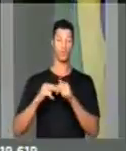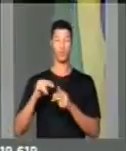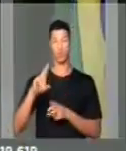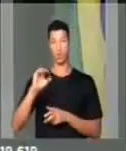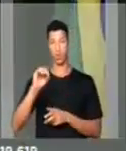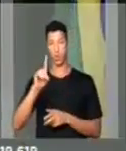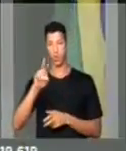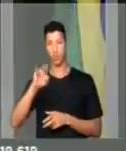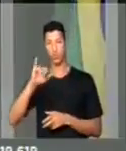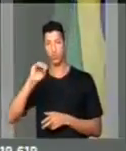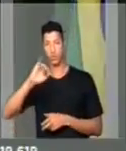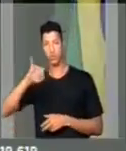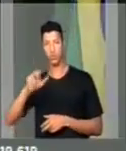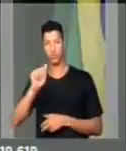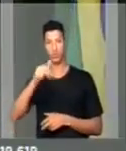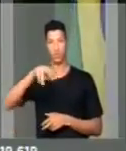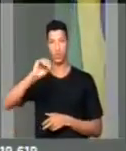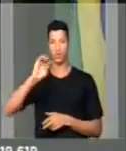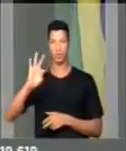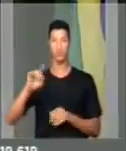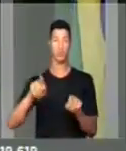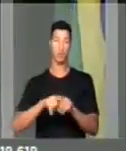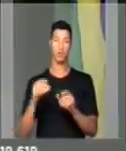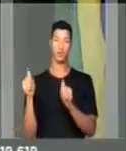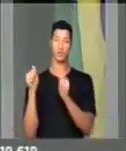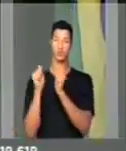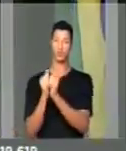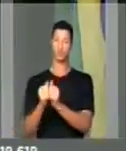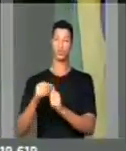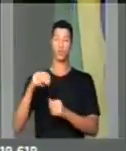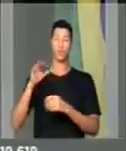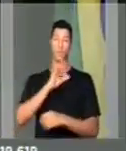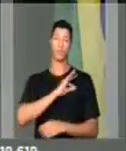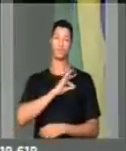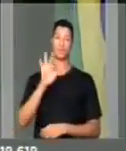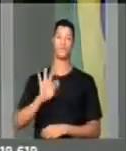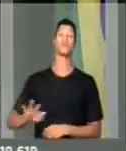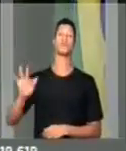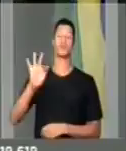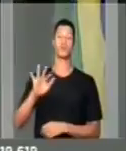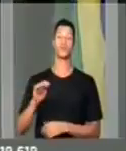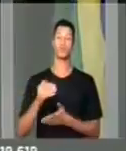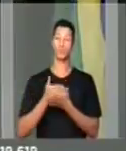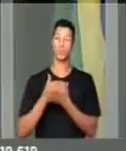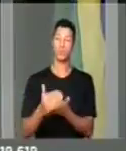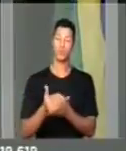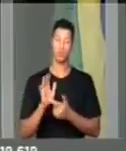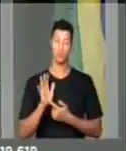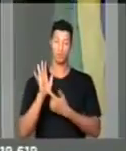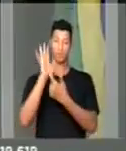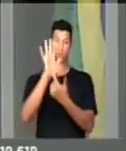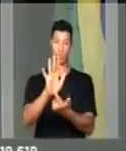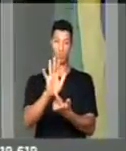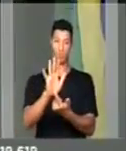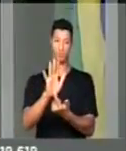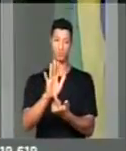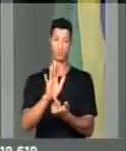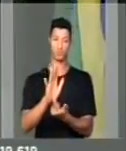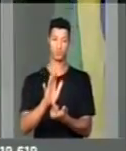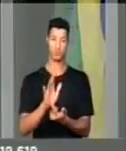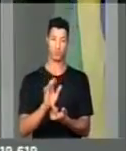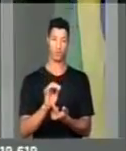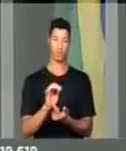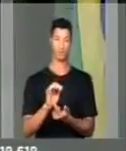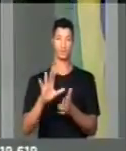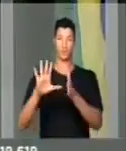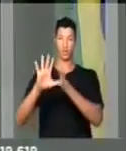Rodrigo Janot, e também pelos membros da Polícia Federal, começou a mostrar, deputado Peronde,